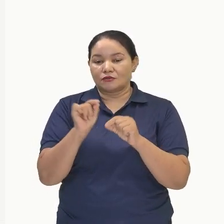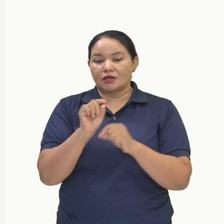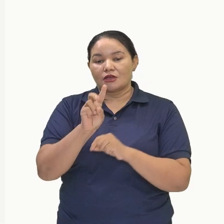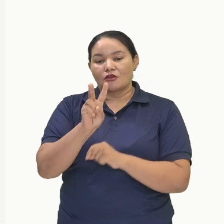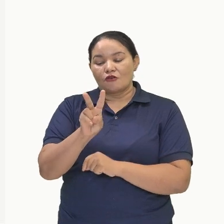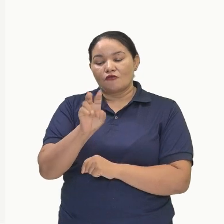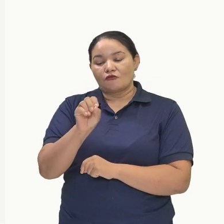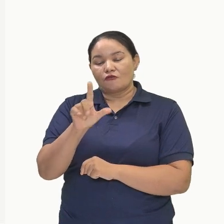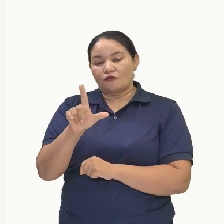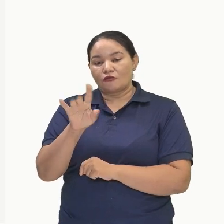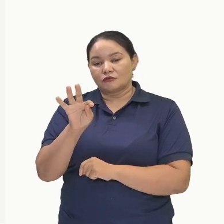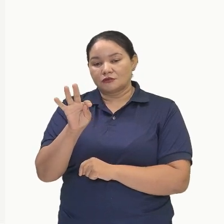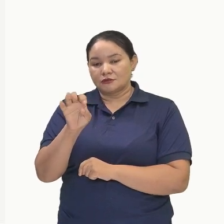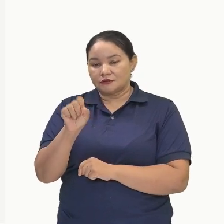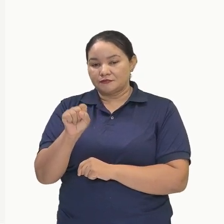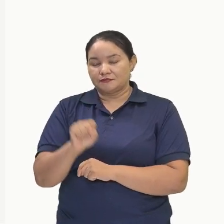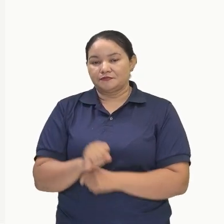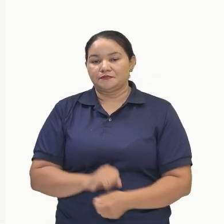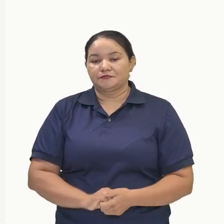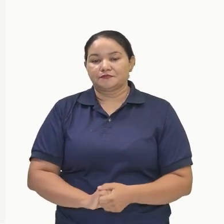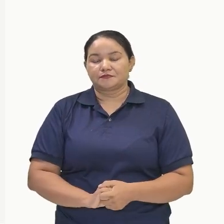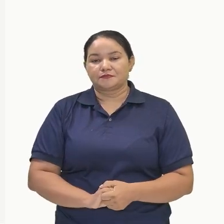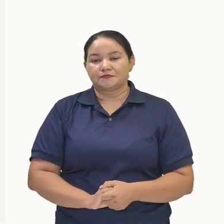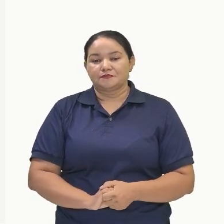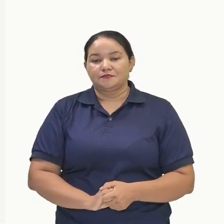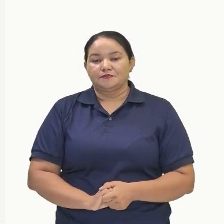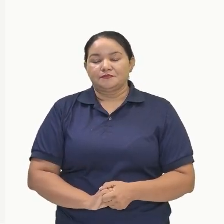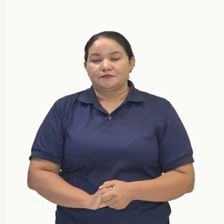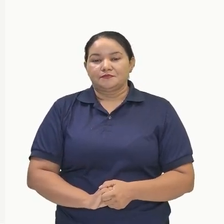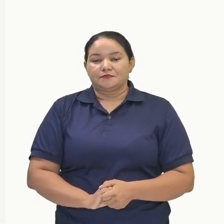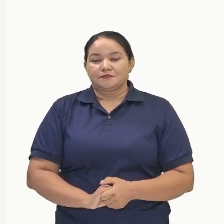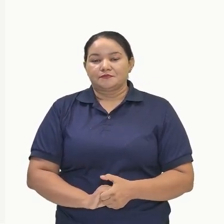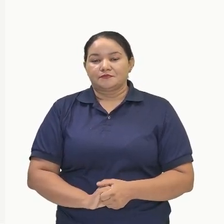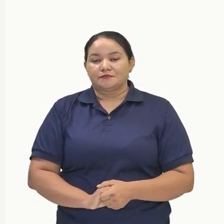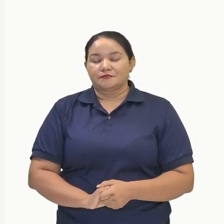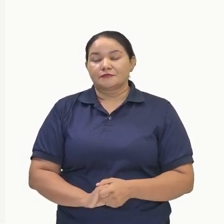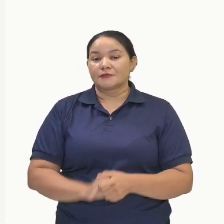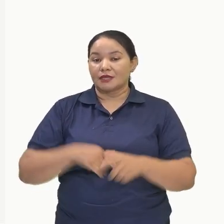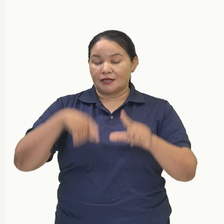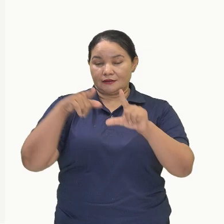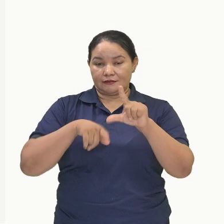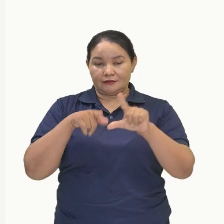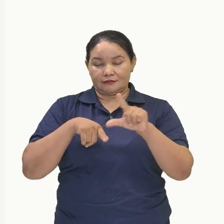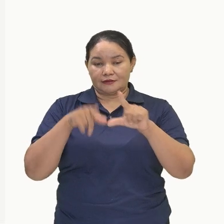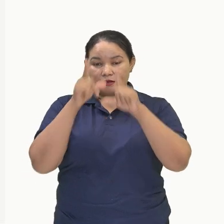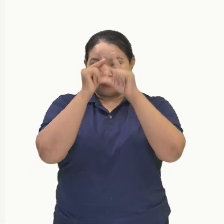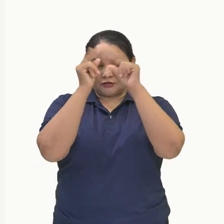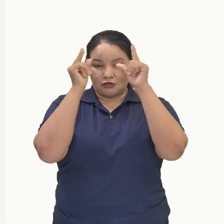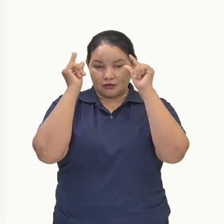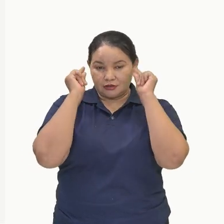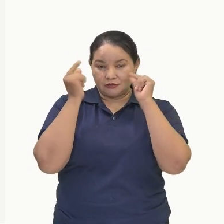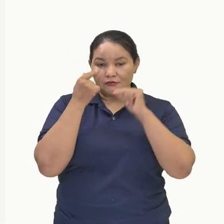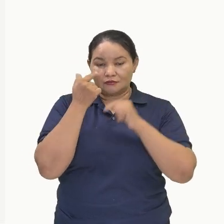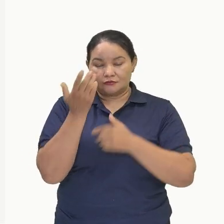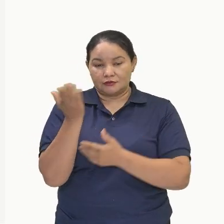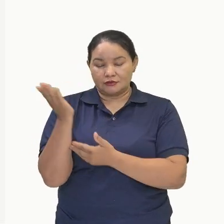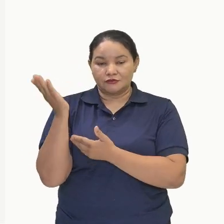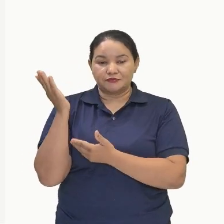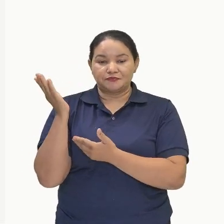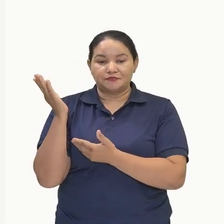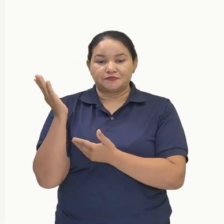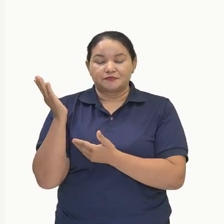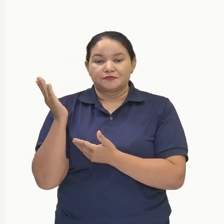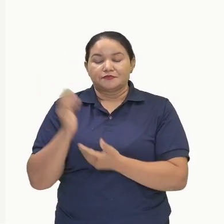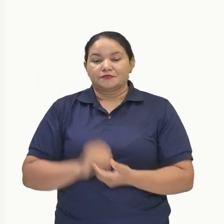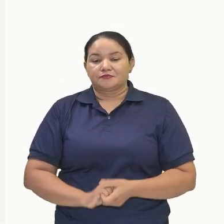A DDP é medida em volt. A gente tem aqui essa letra grega, o epsilon, epsilon', porque essa letra